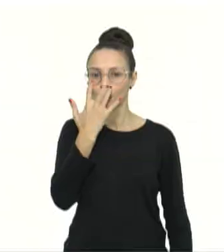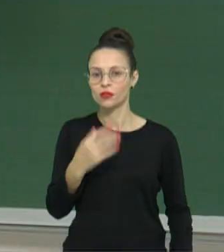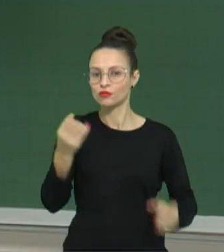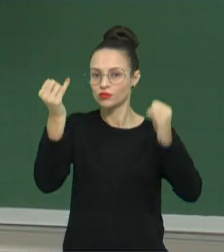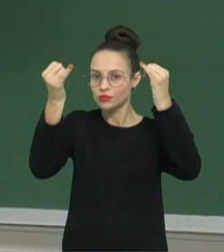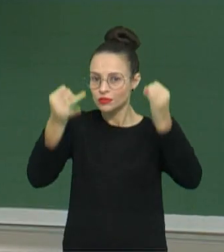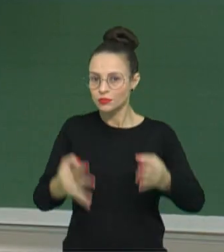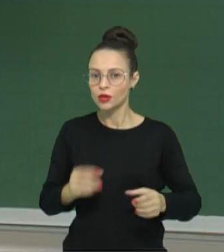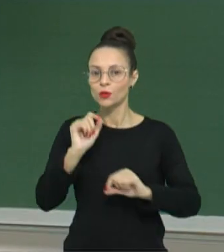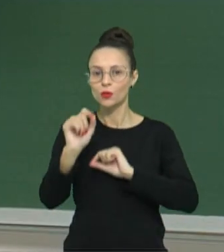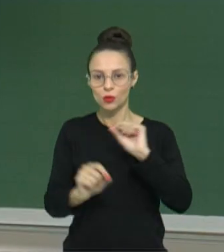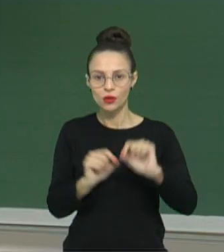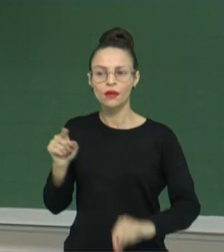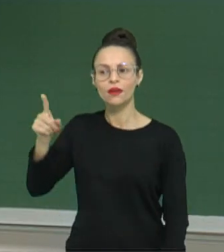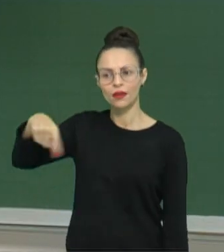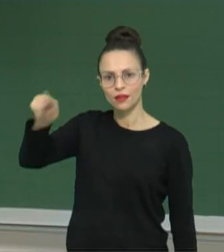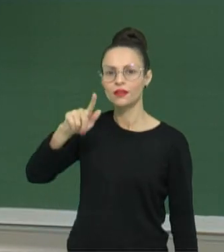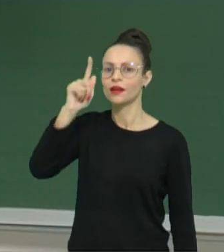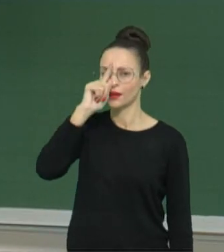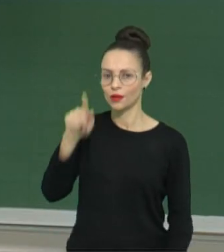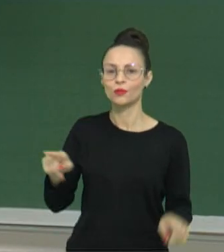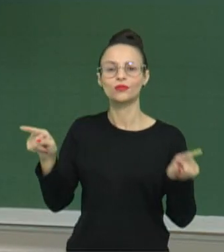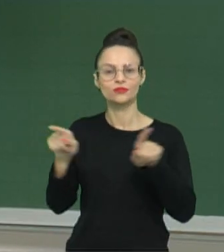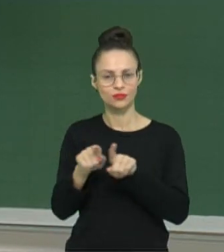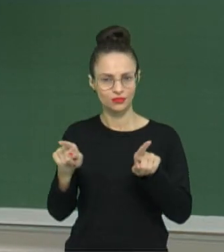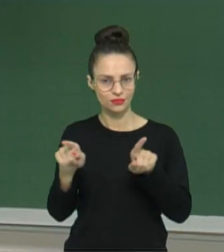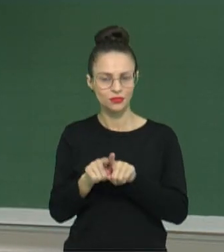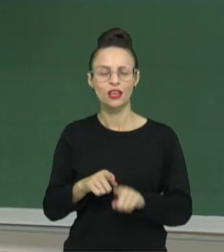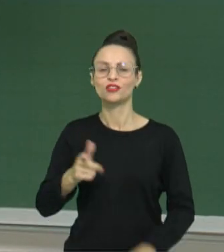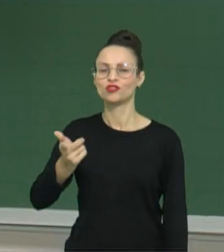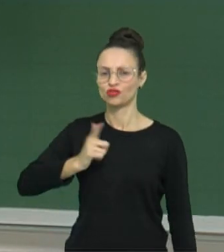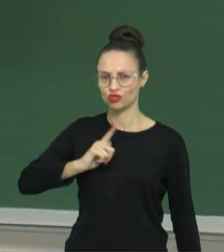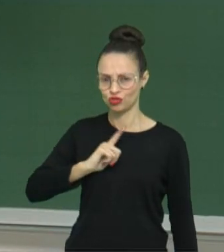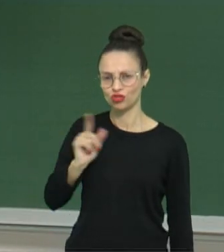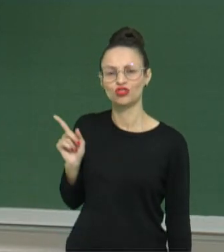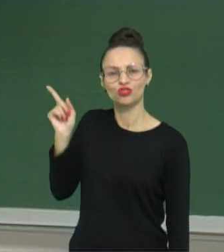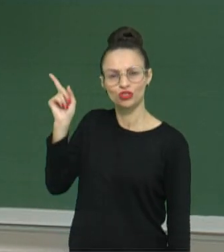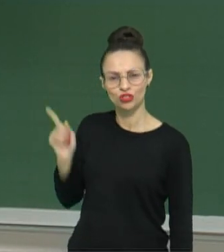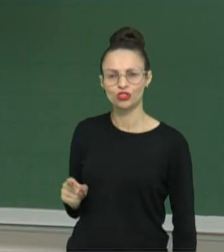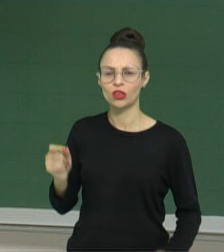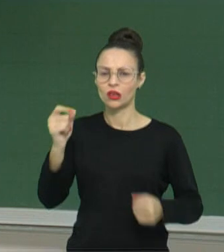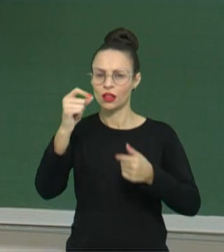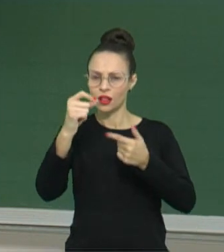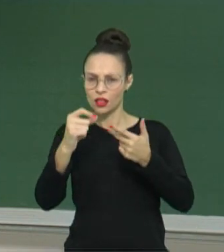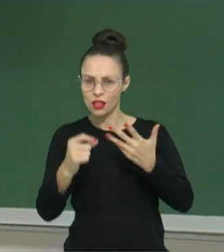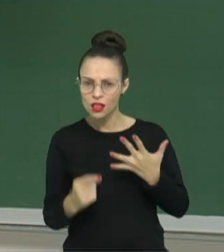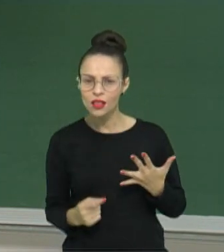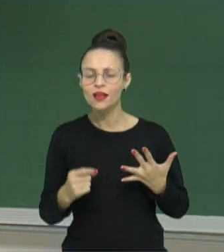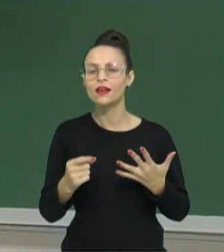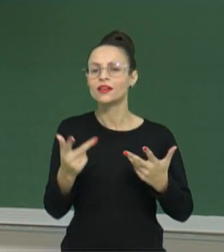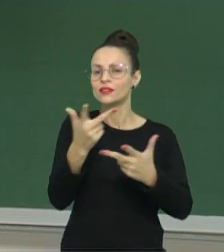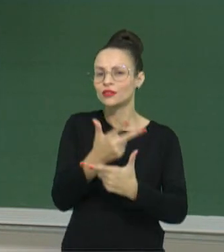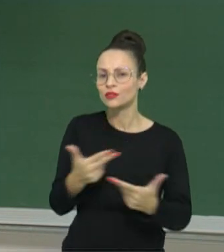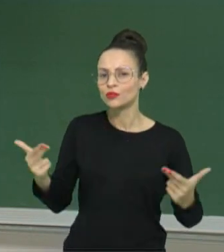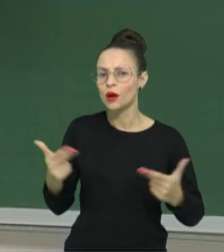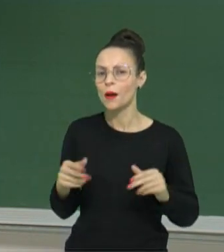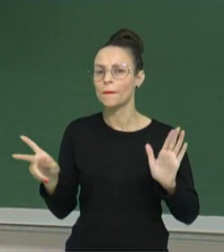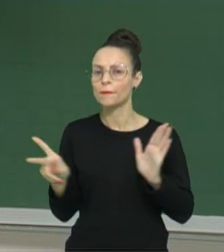em certa medida, os gregos antigos também tiveram esses